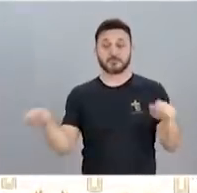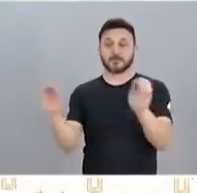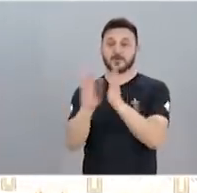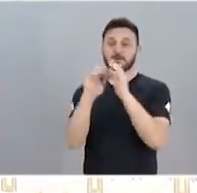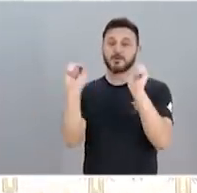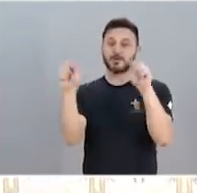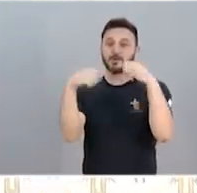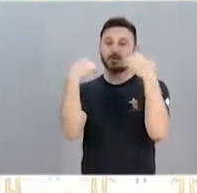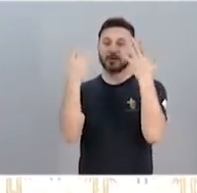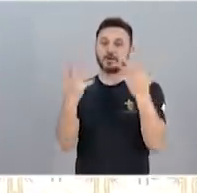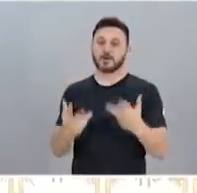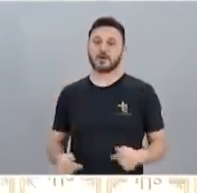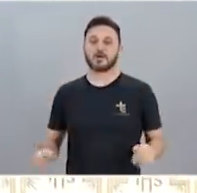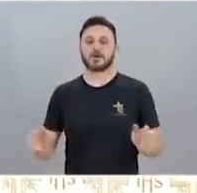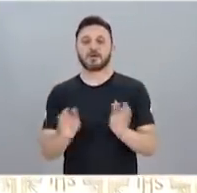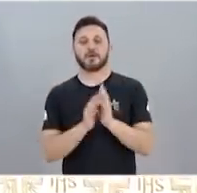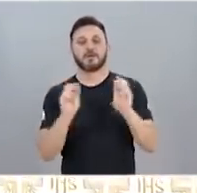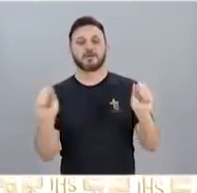Aleluia,